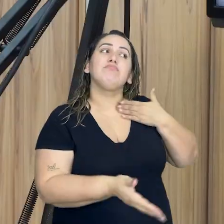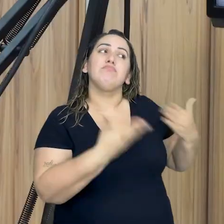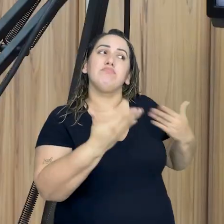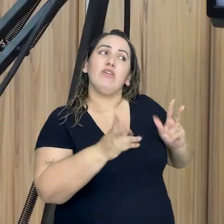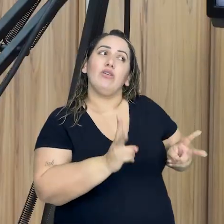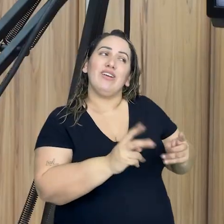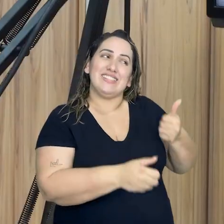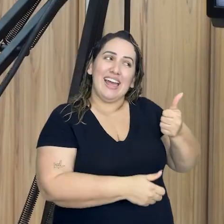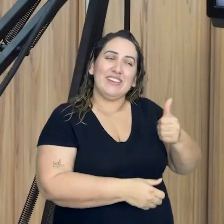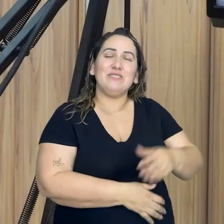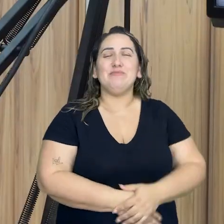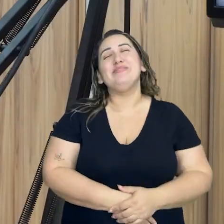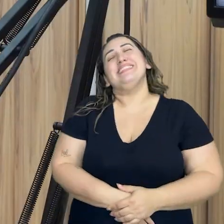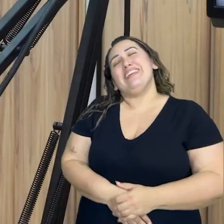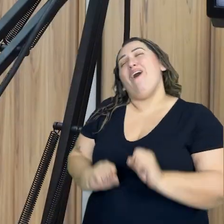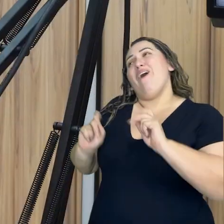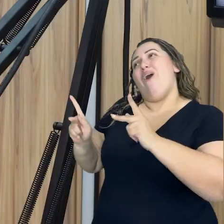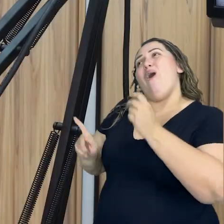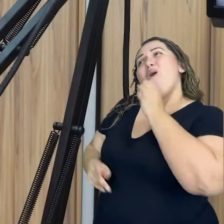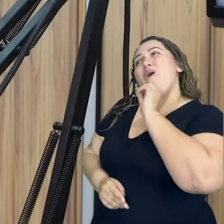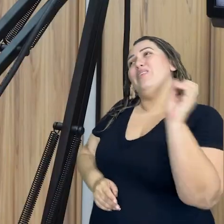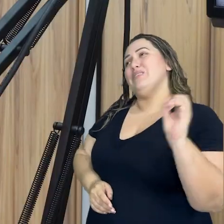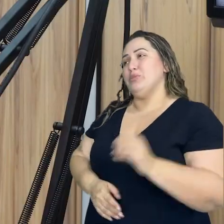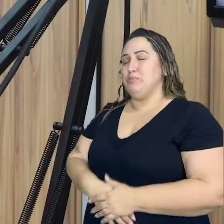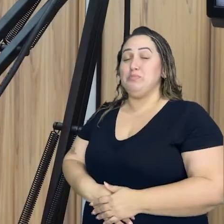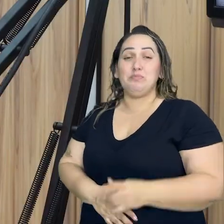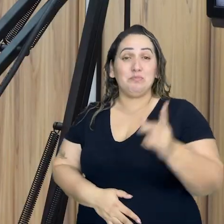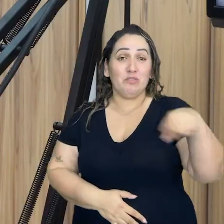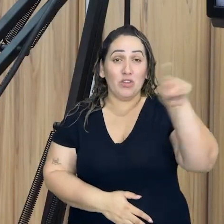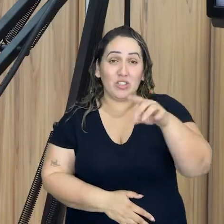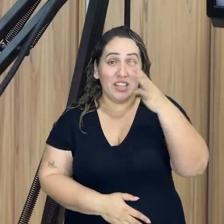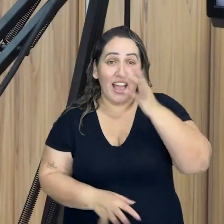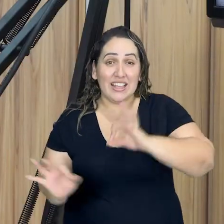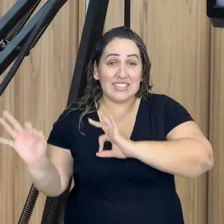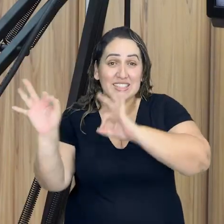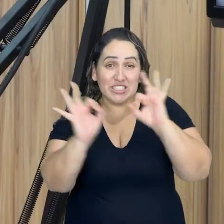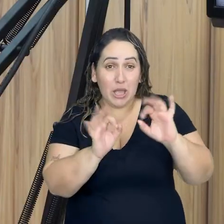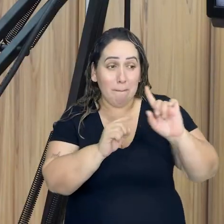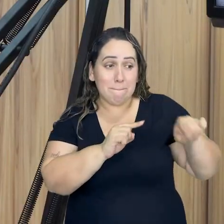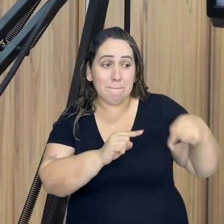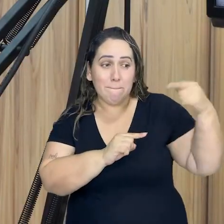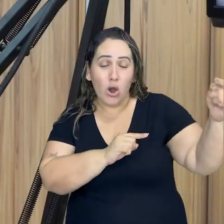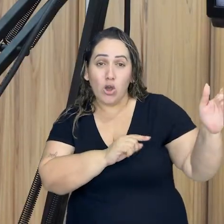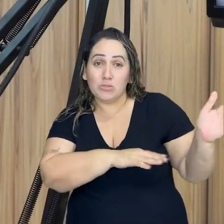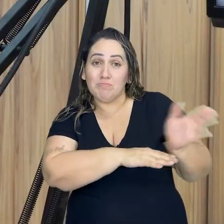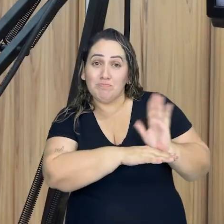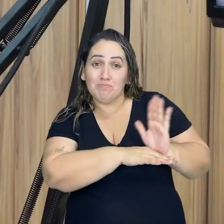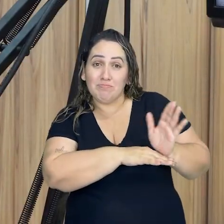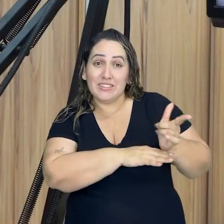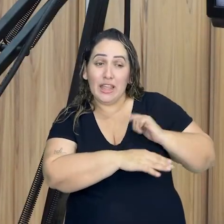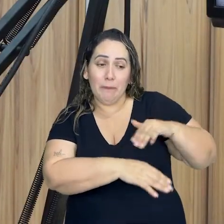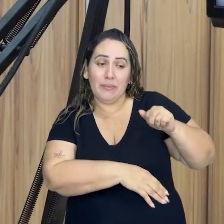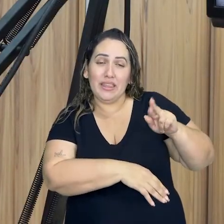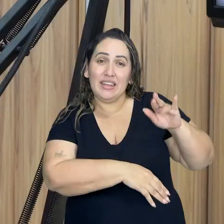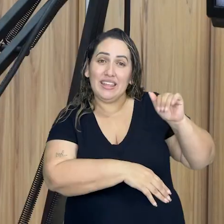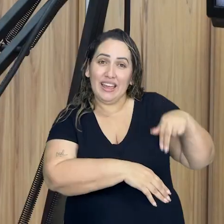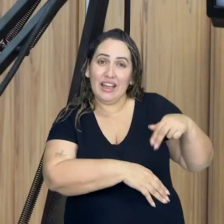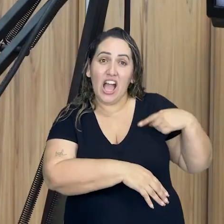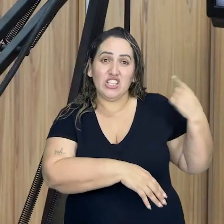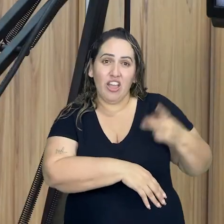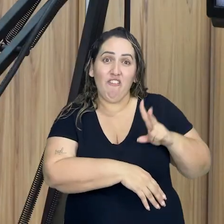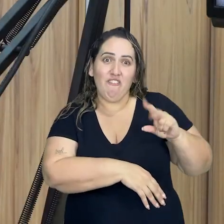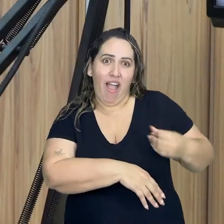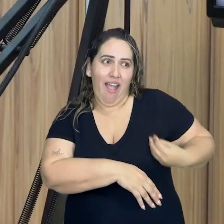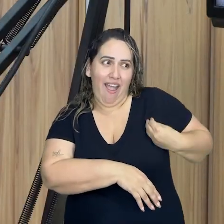obrigada pela Vocês com oportunidade. certeza voltarão para a gente conversar mais, que nosso papo não se encerrou. Opa, Ok. vamos Olha dentro. aí. E quem Olha está